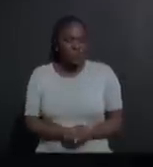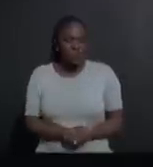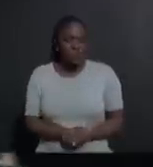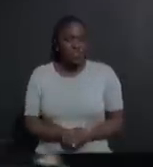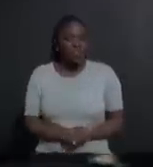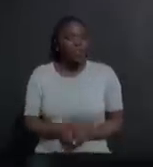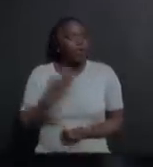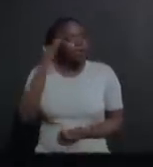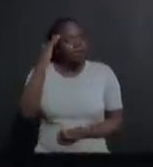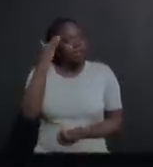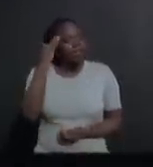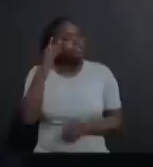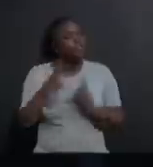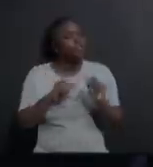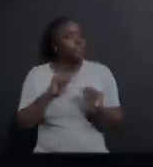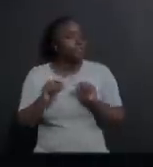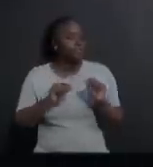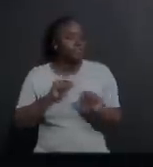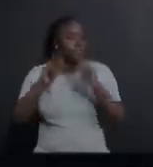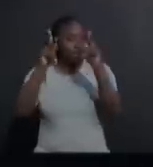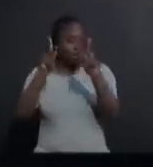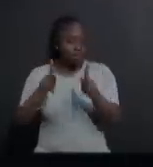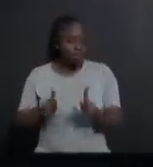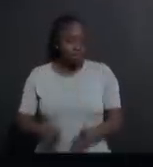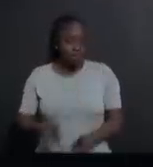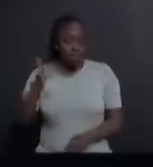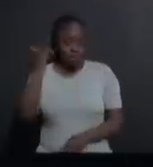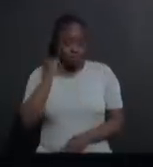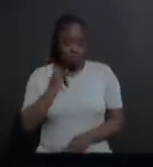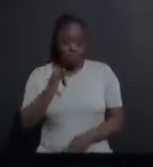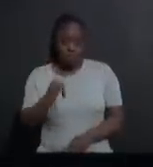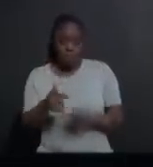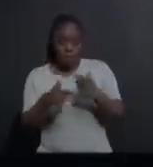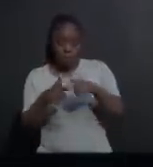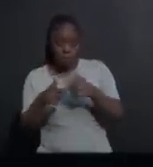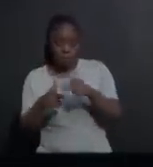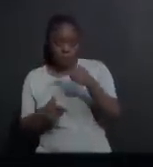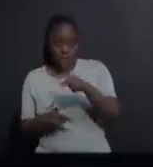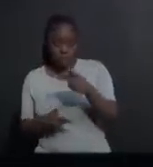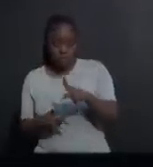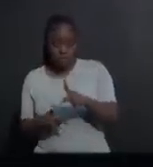Entenda o seguinte, amor, a reação da pessoa à profecia já não é problema seu.